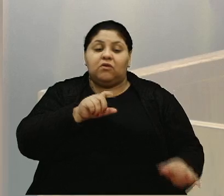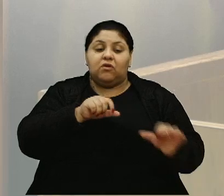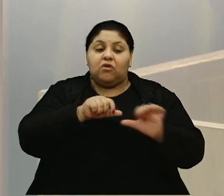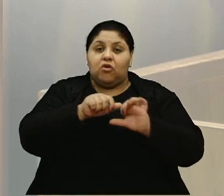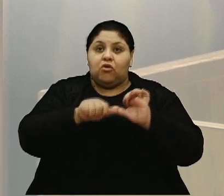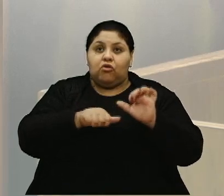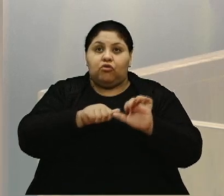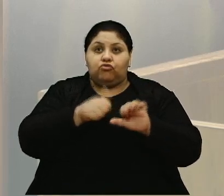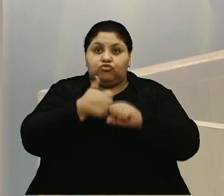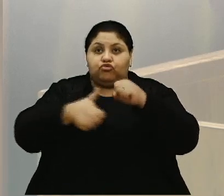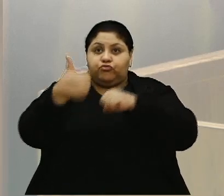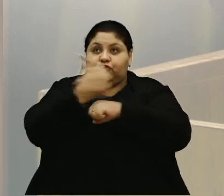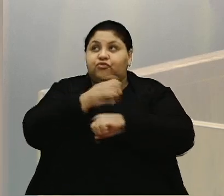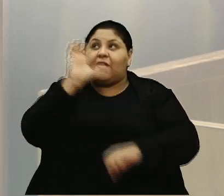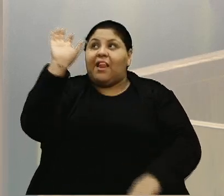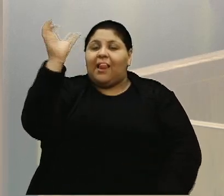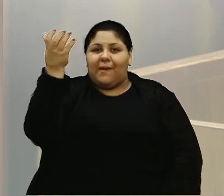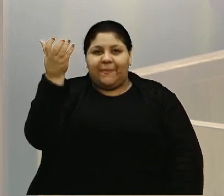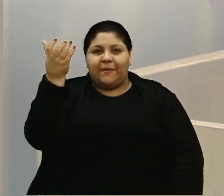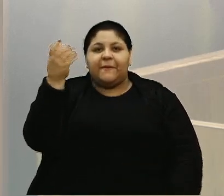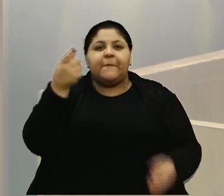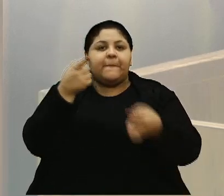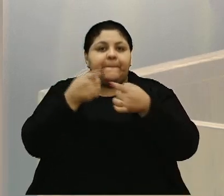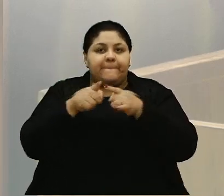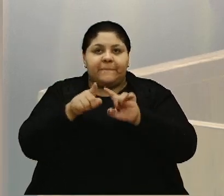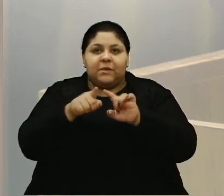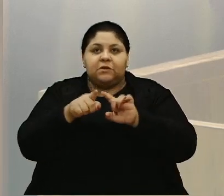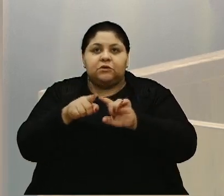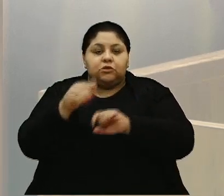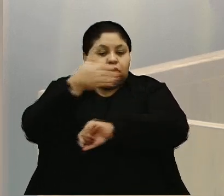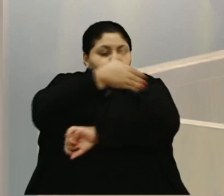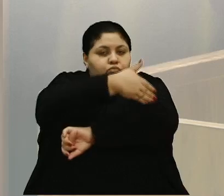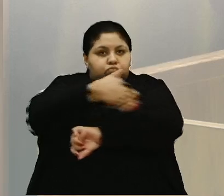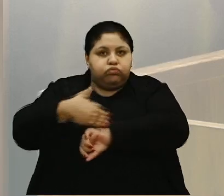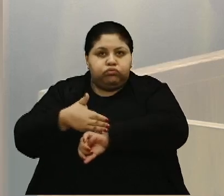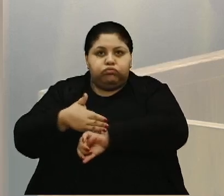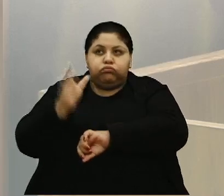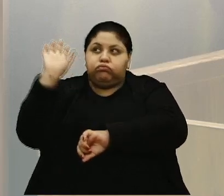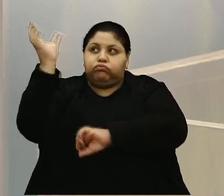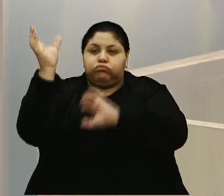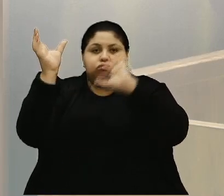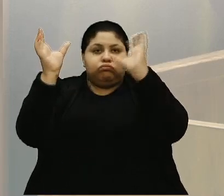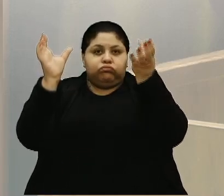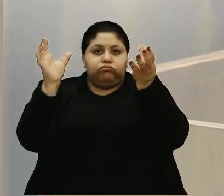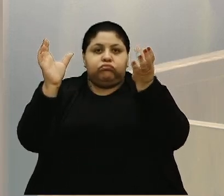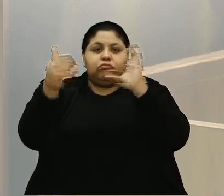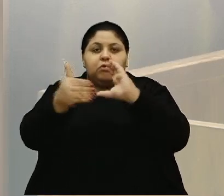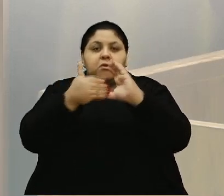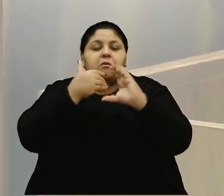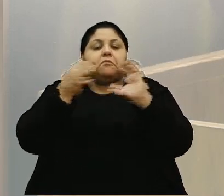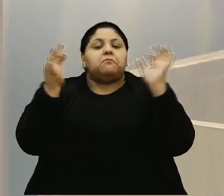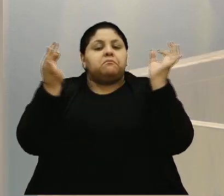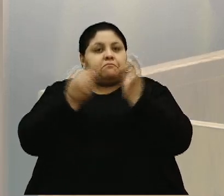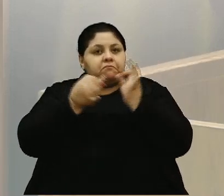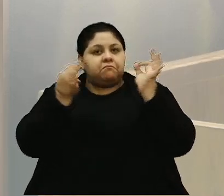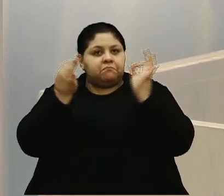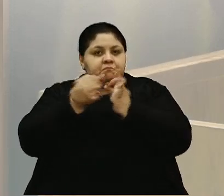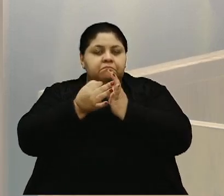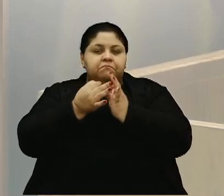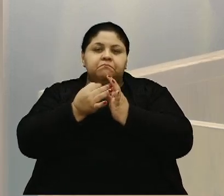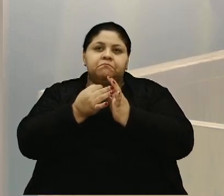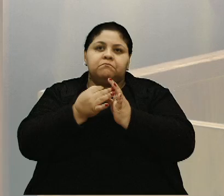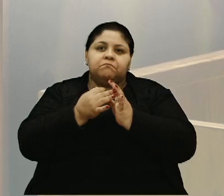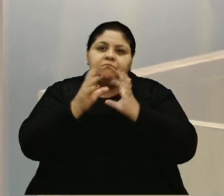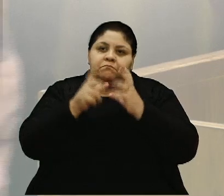estavam queimadas, mas sim fizeram toda a rua, onde já recebemos vários elogios de todos